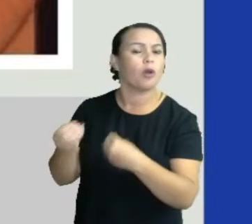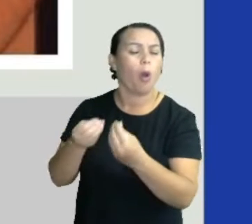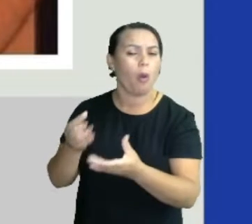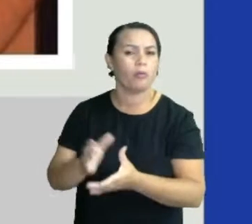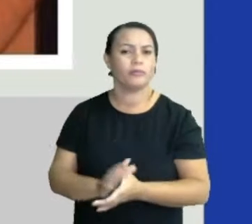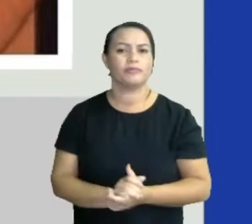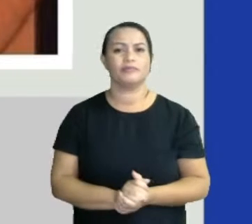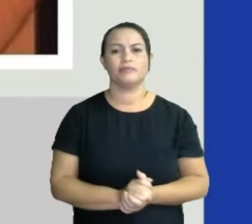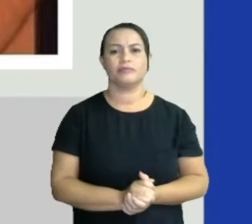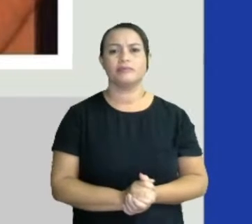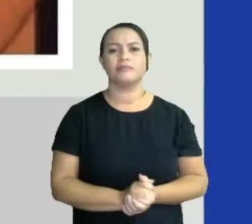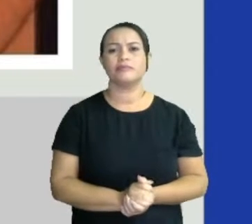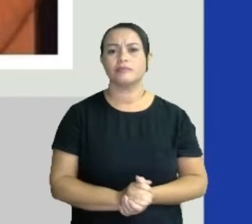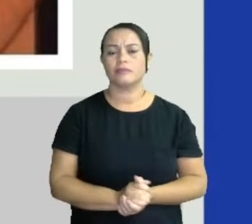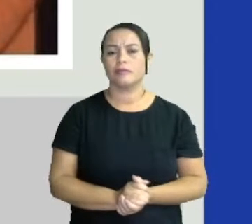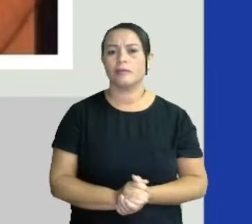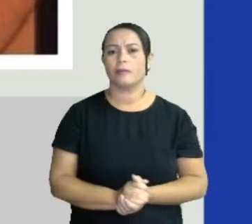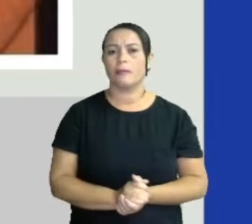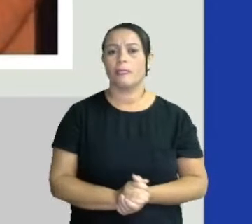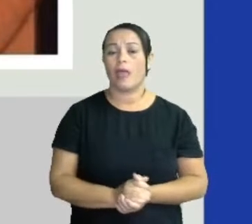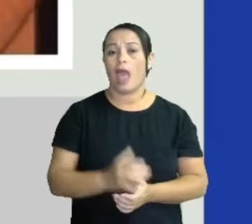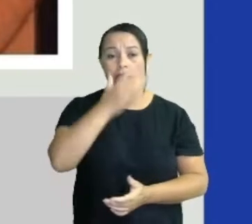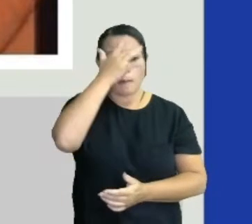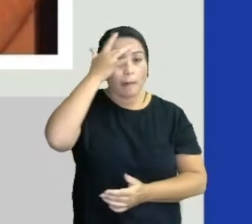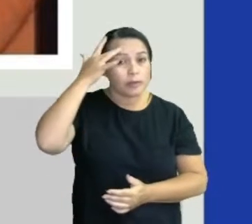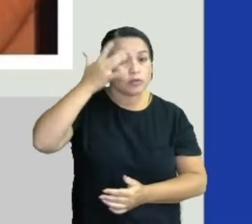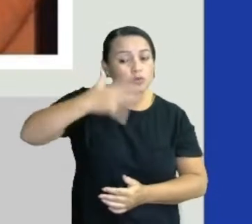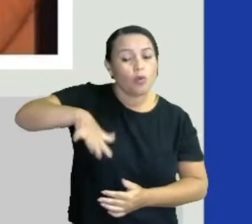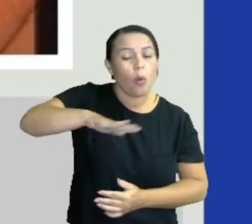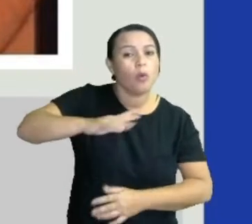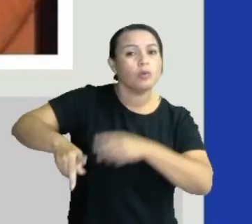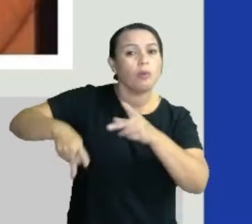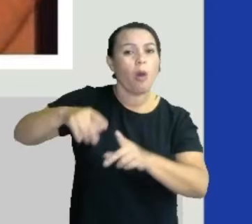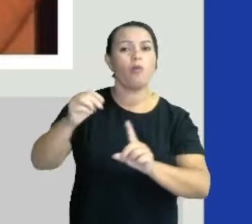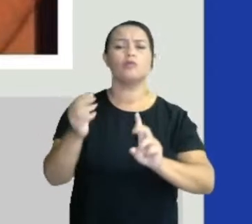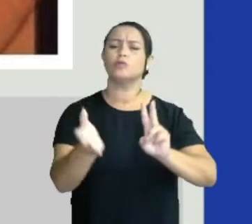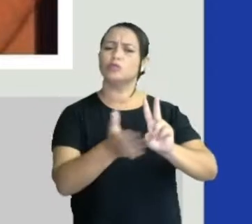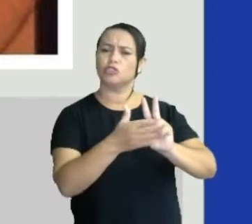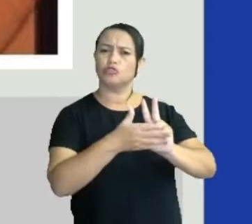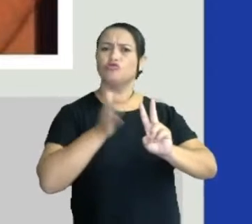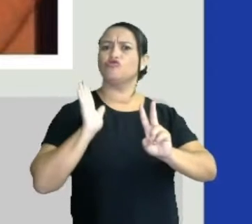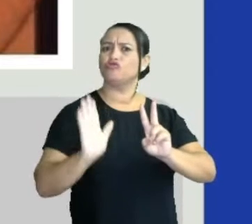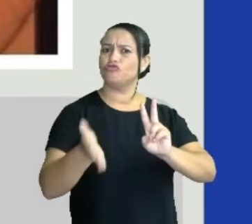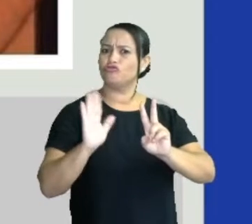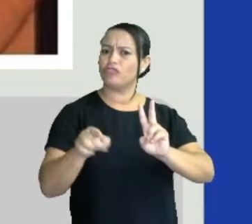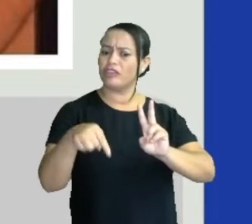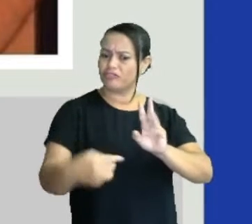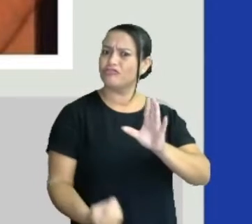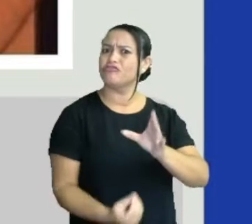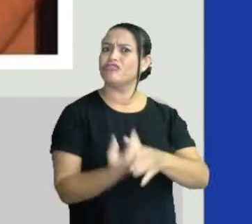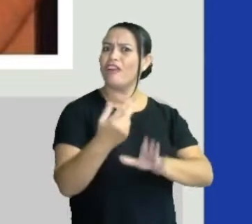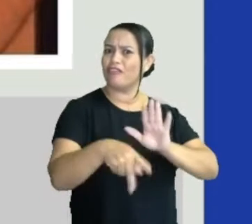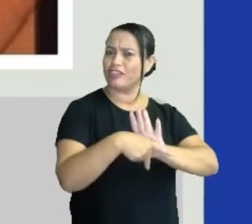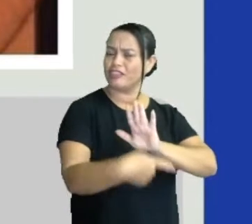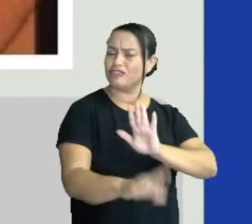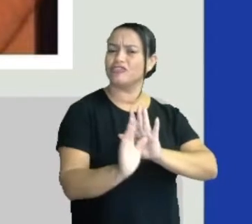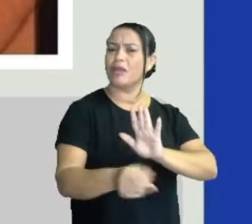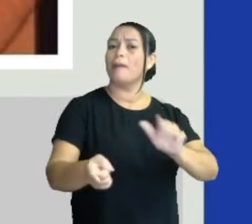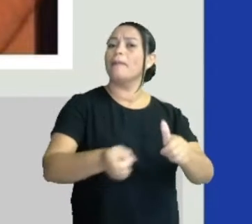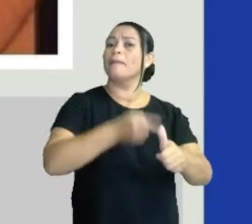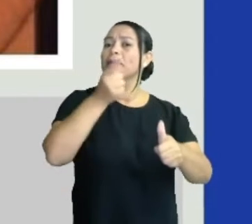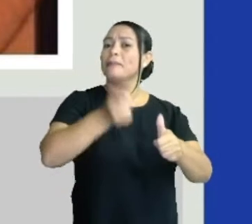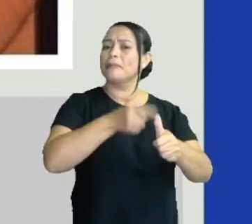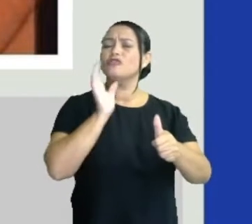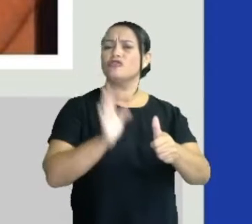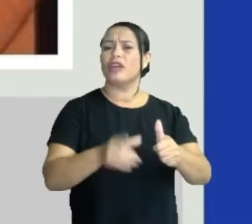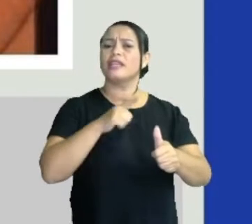só, os povos nativos já estavam aqui, os indígenas, eles já estavam aqui e